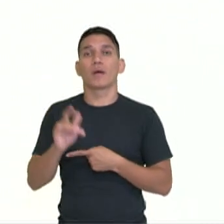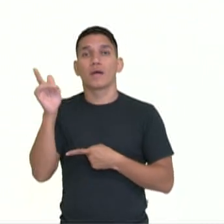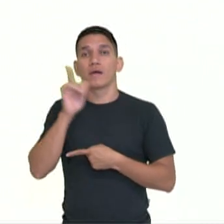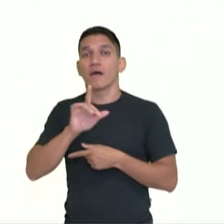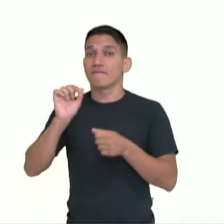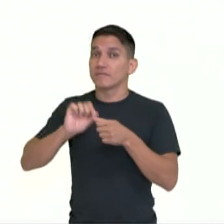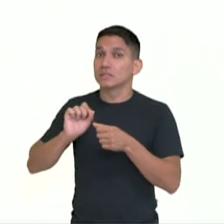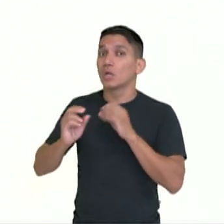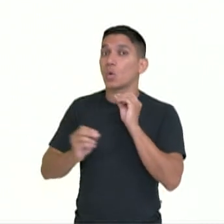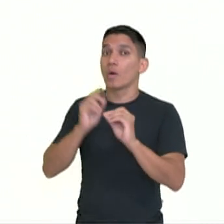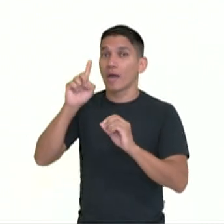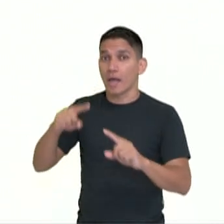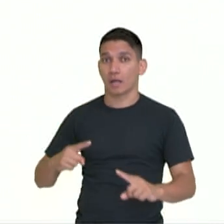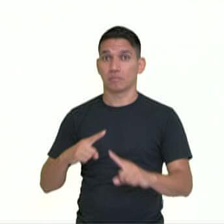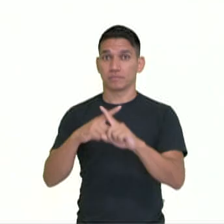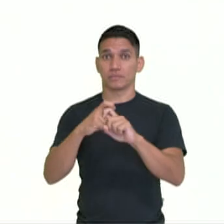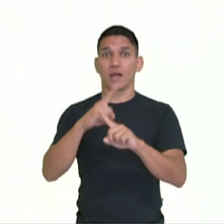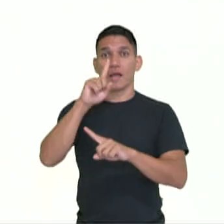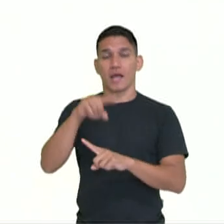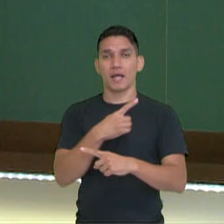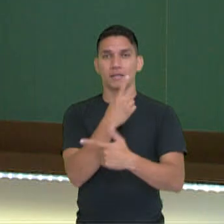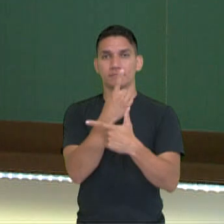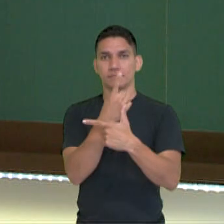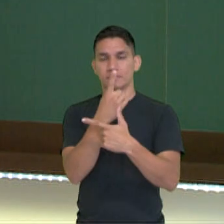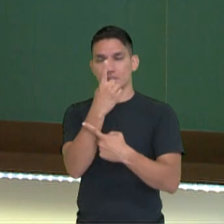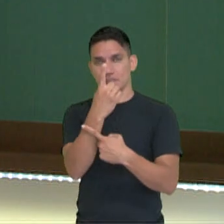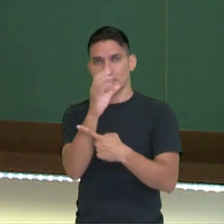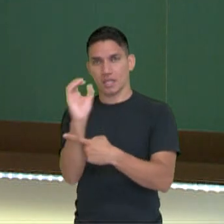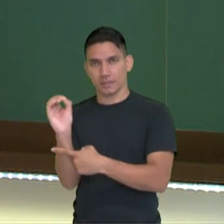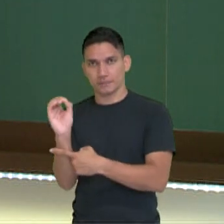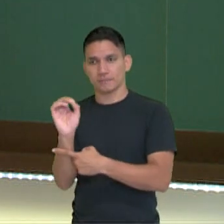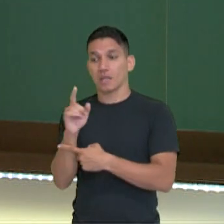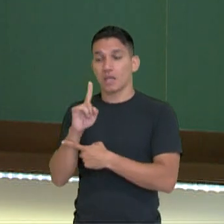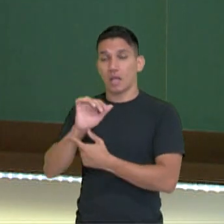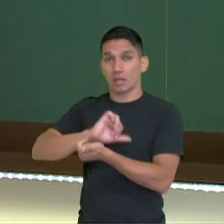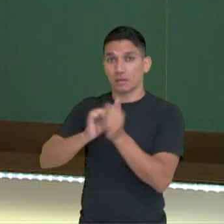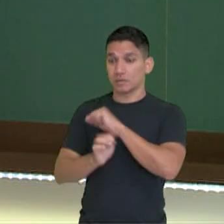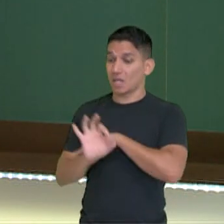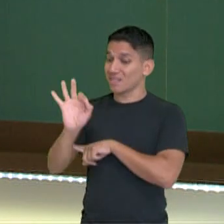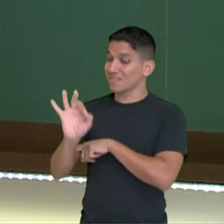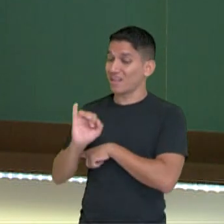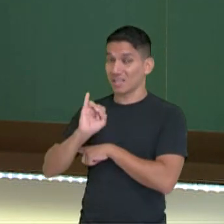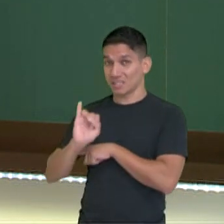vai multiplicar por 100. Multiplicando por 100, a taxa deu de